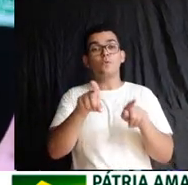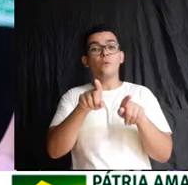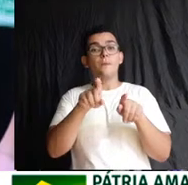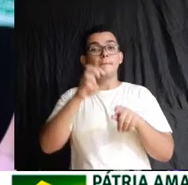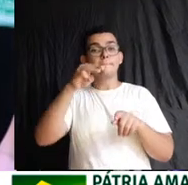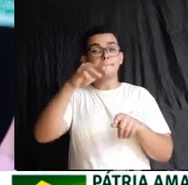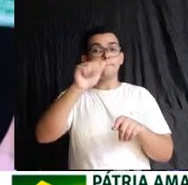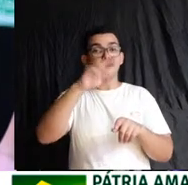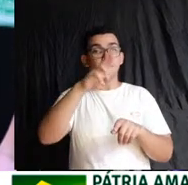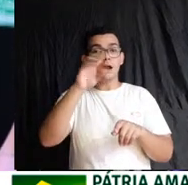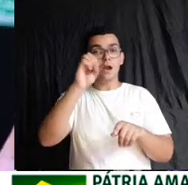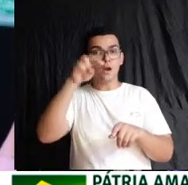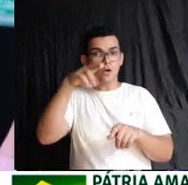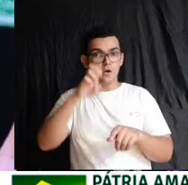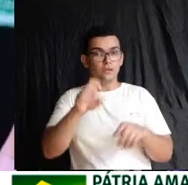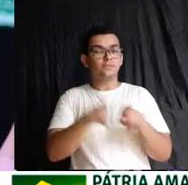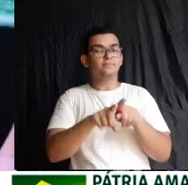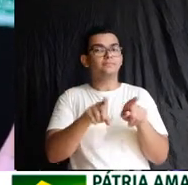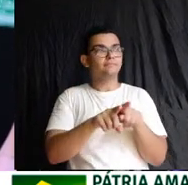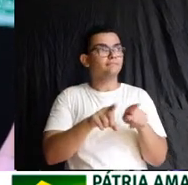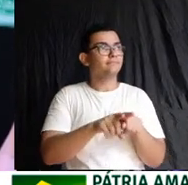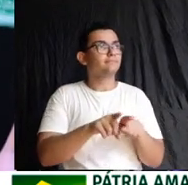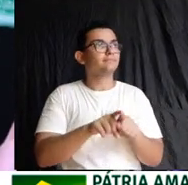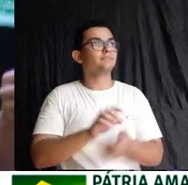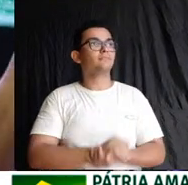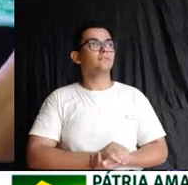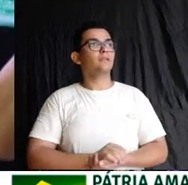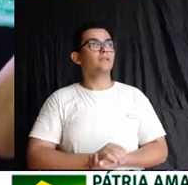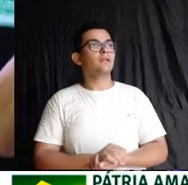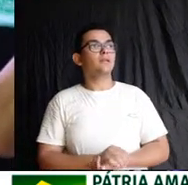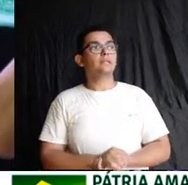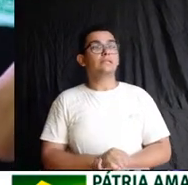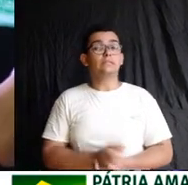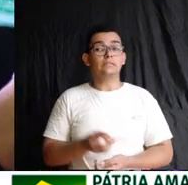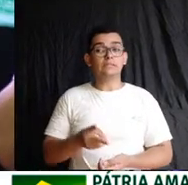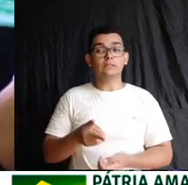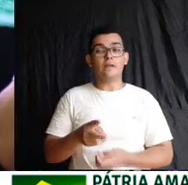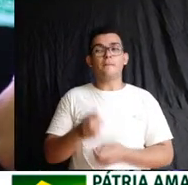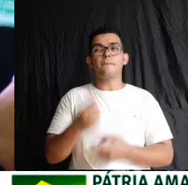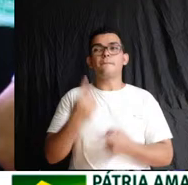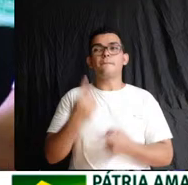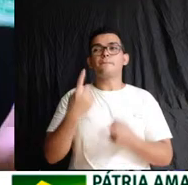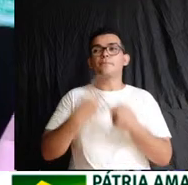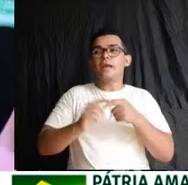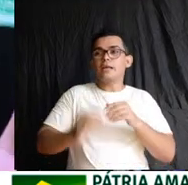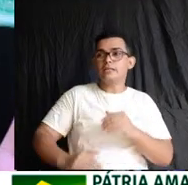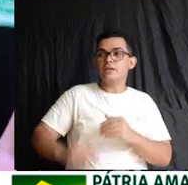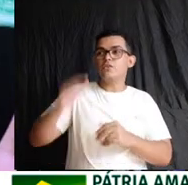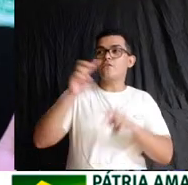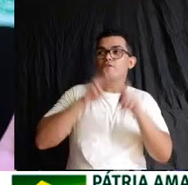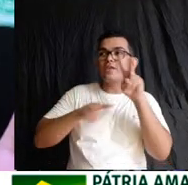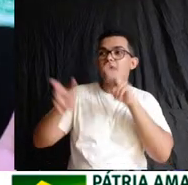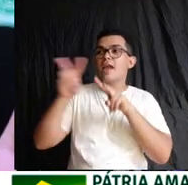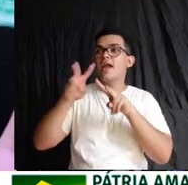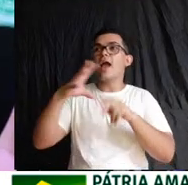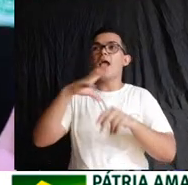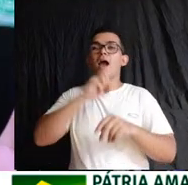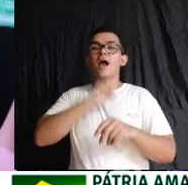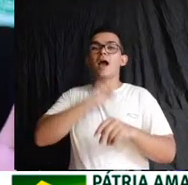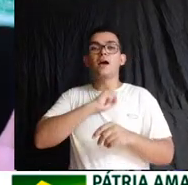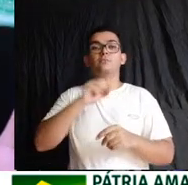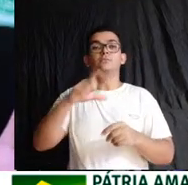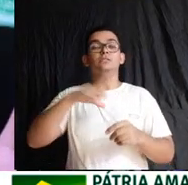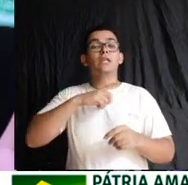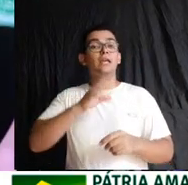meu sertanejo, eu sou lá do Nordeste, mas eu gosto muito, questão da técnica vocal e tal,